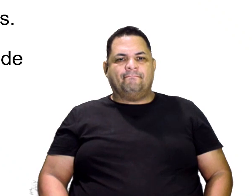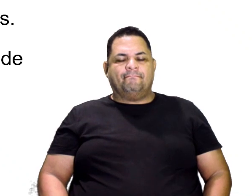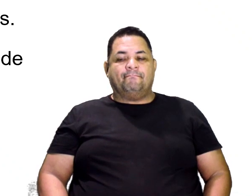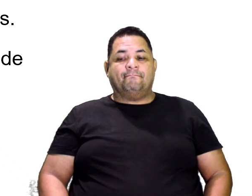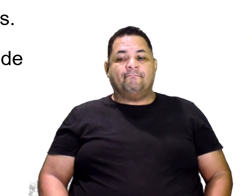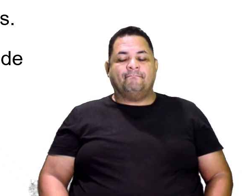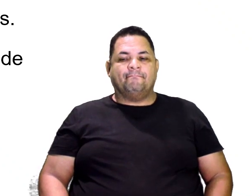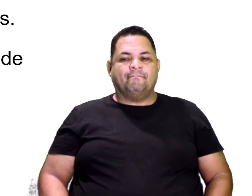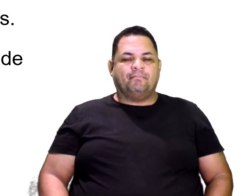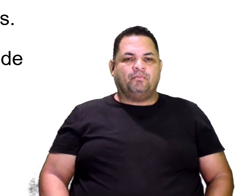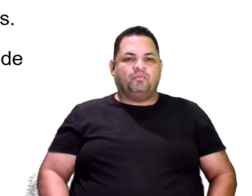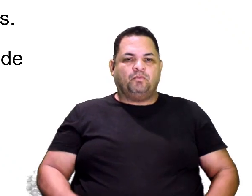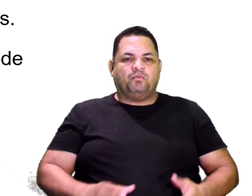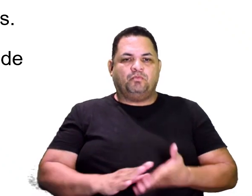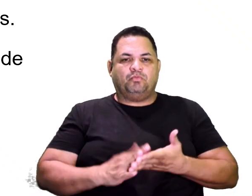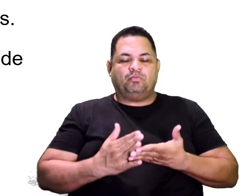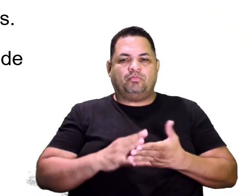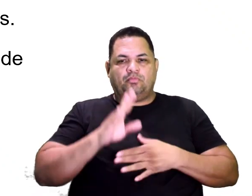Renascimento,